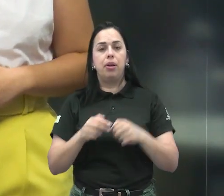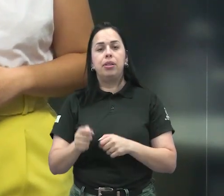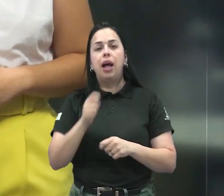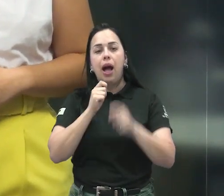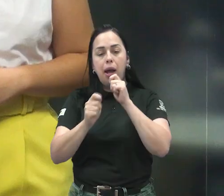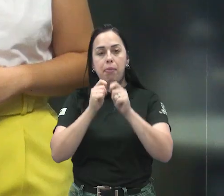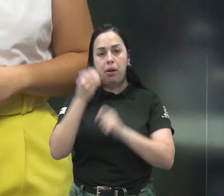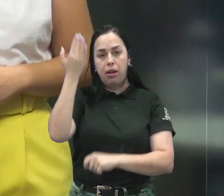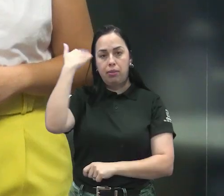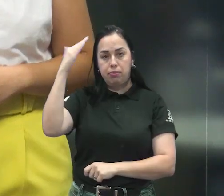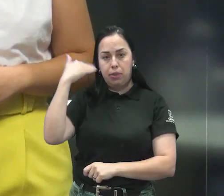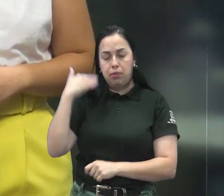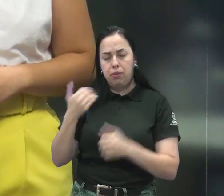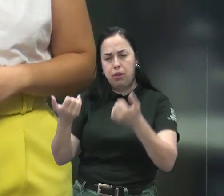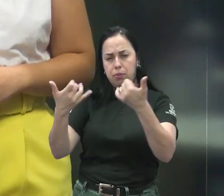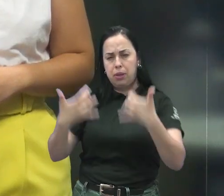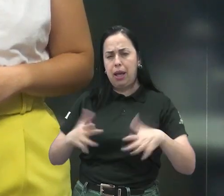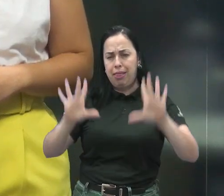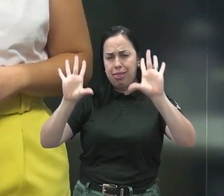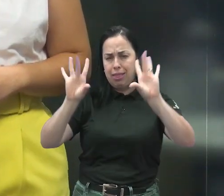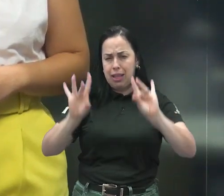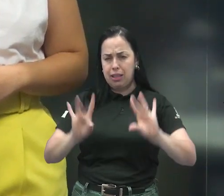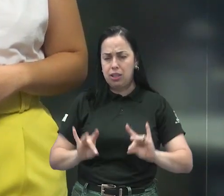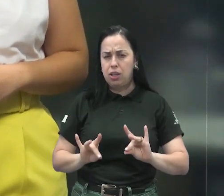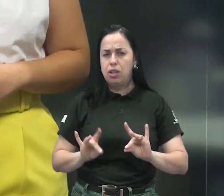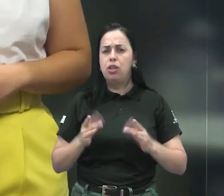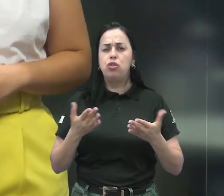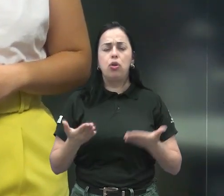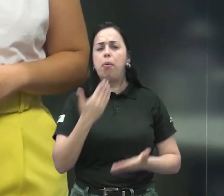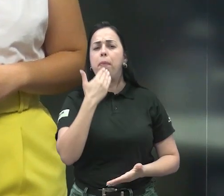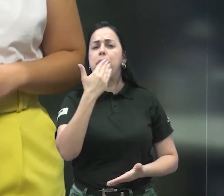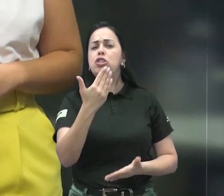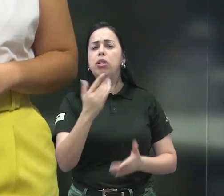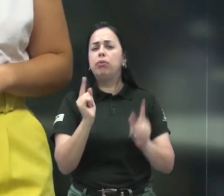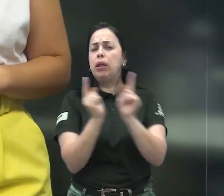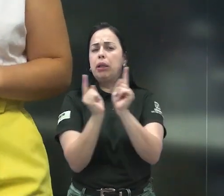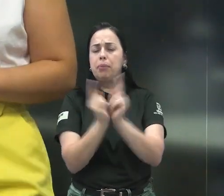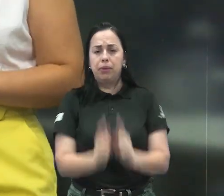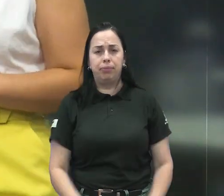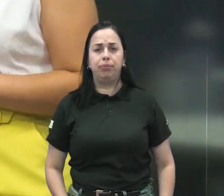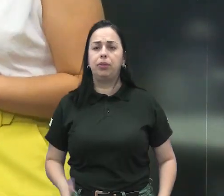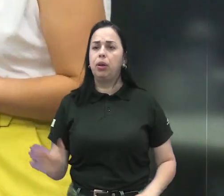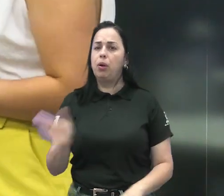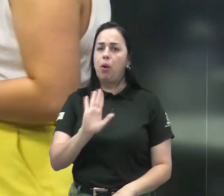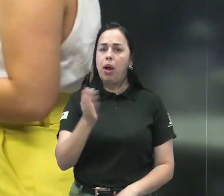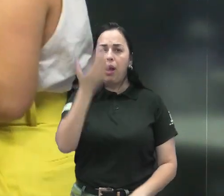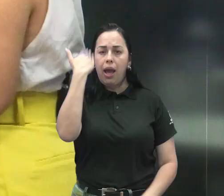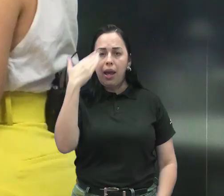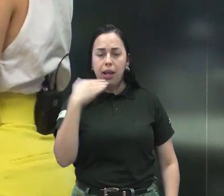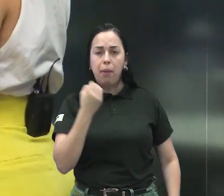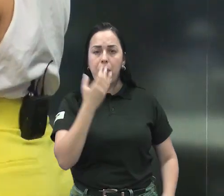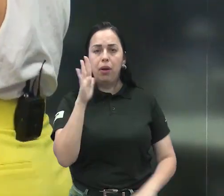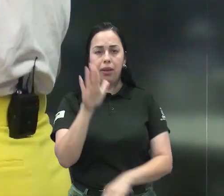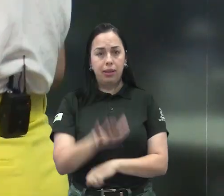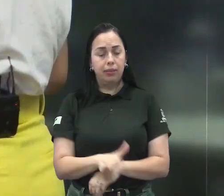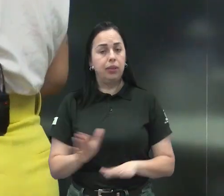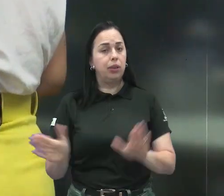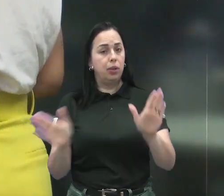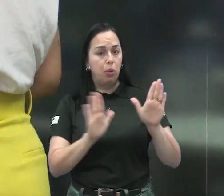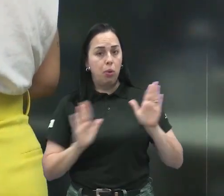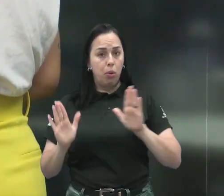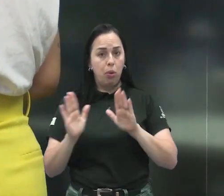A repórter Érica Zusa conta mais detalhes para a gente de como solicitar os serviços. Oi, Érica, boa